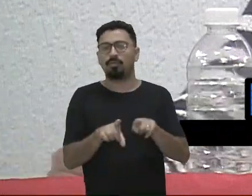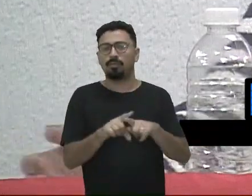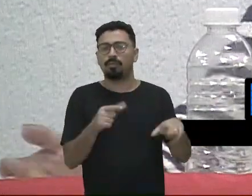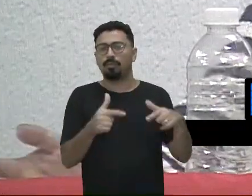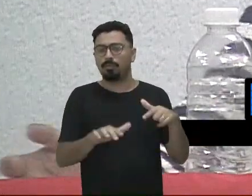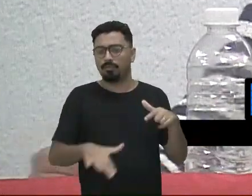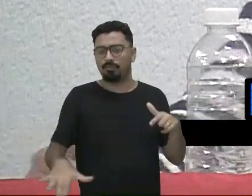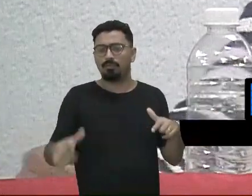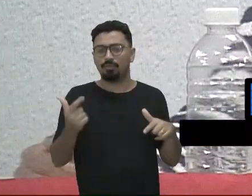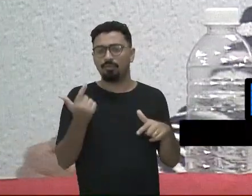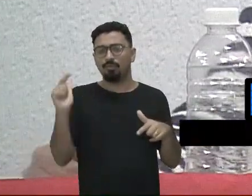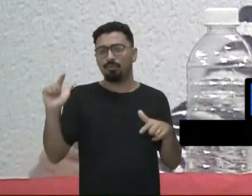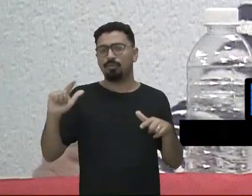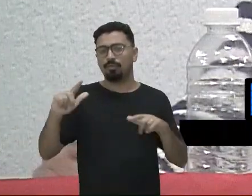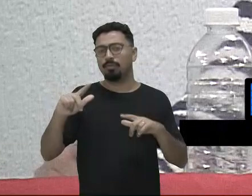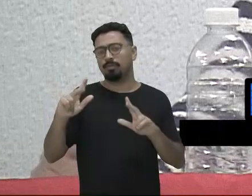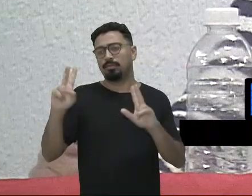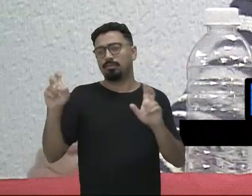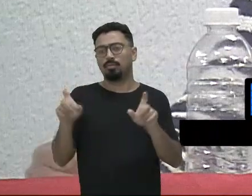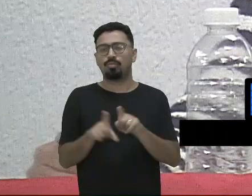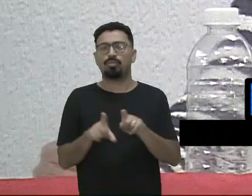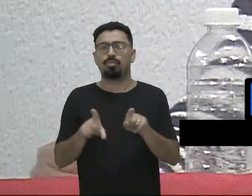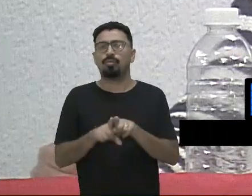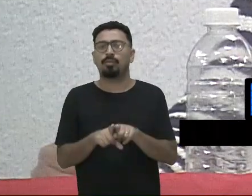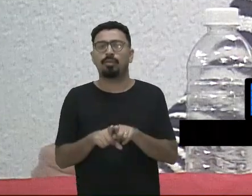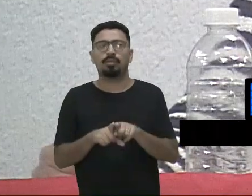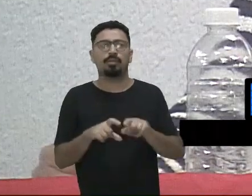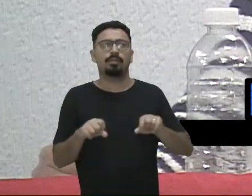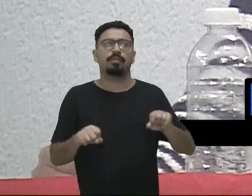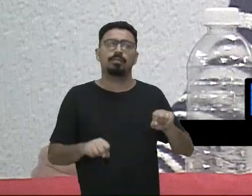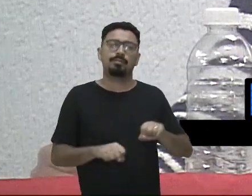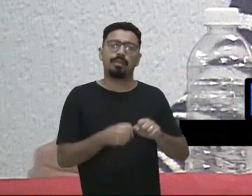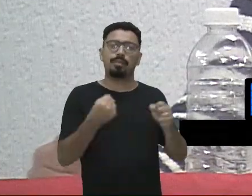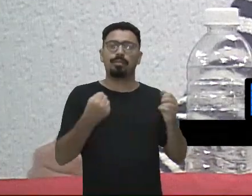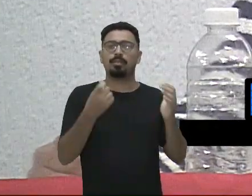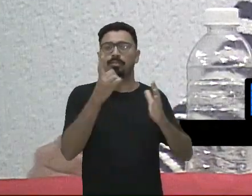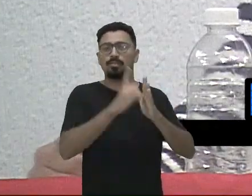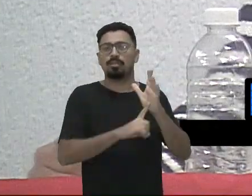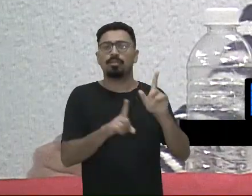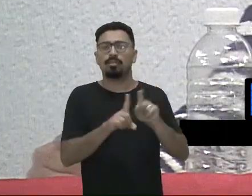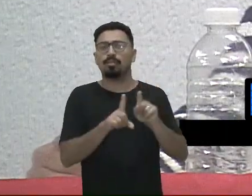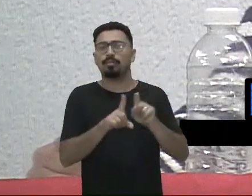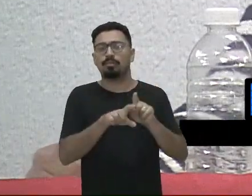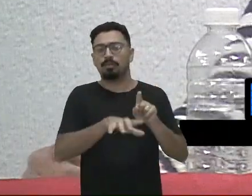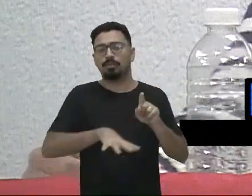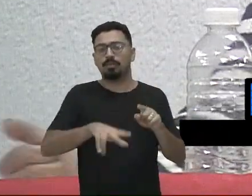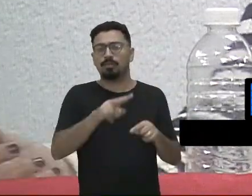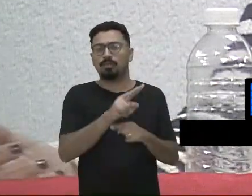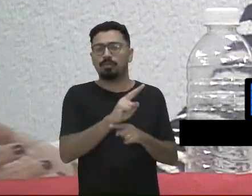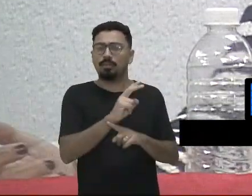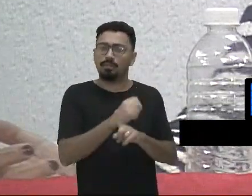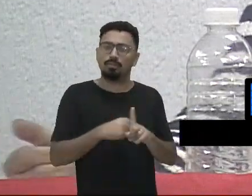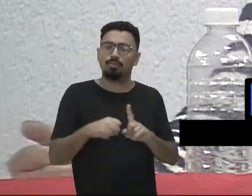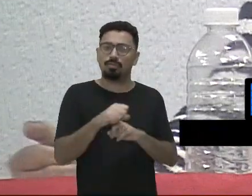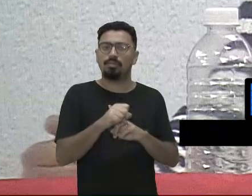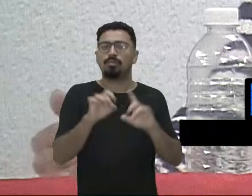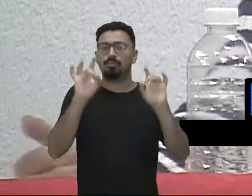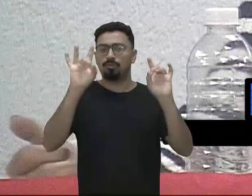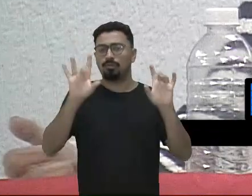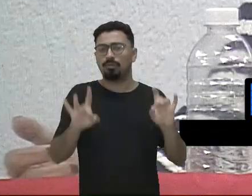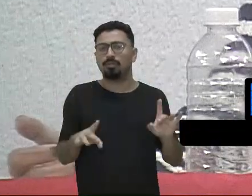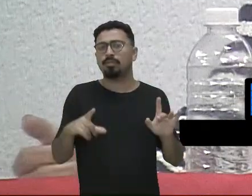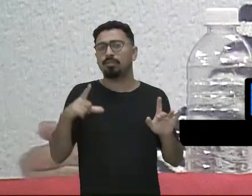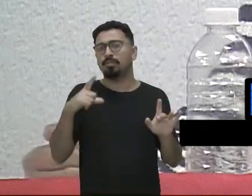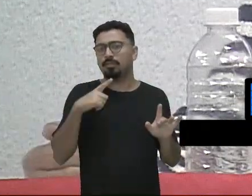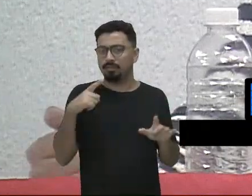infantil e outros tipos de situações de violação de direitos. E dentro do âmbito da proteção social especial, de